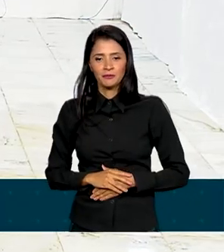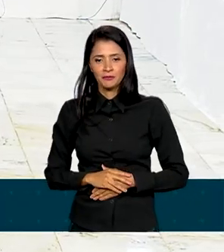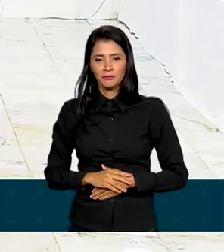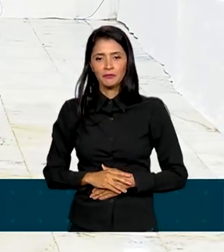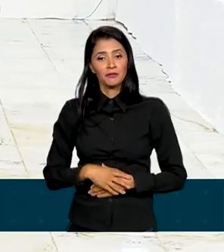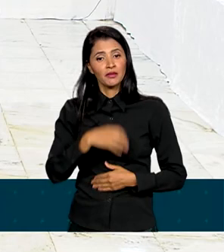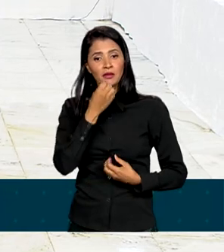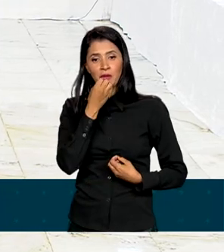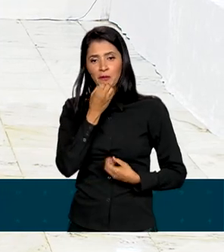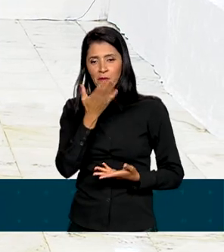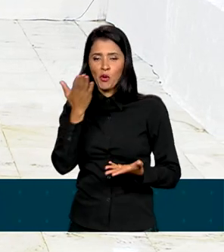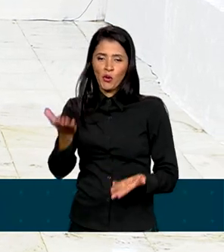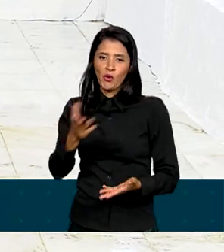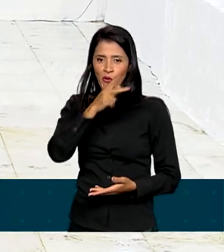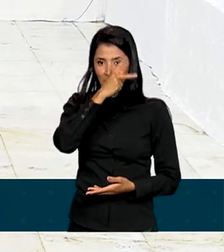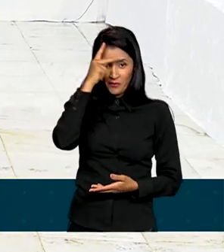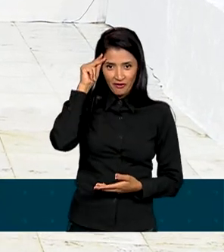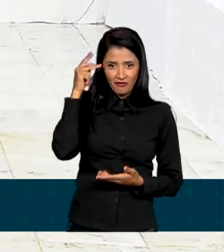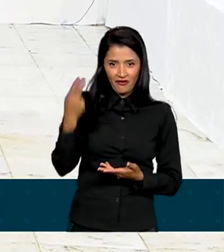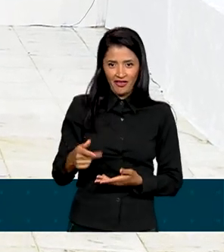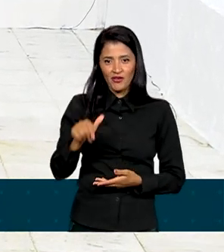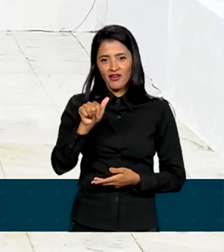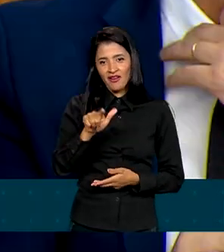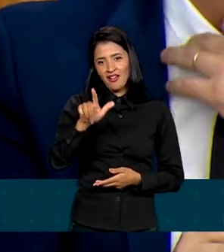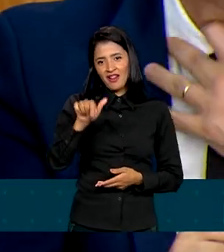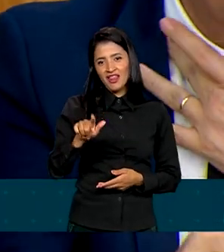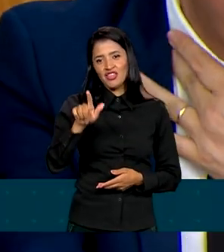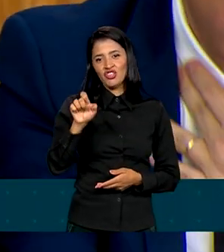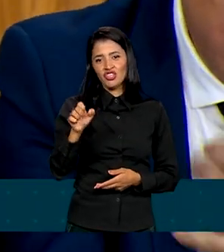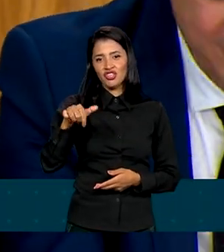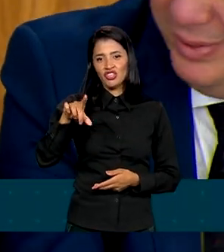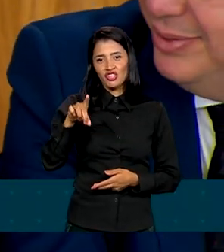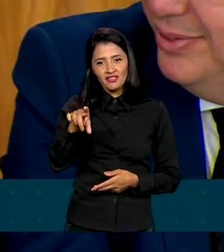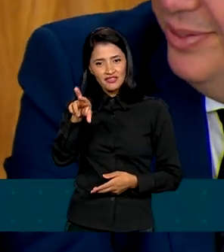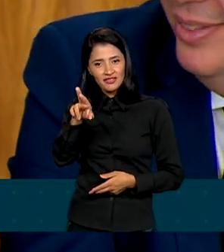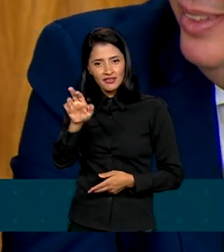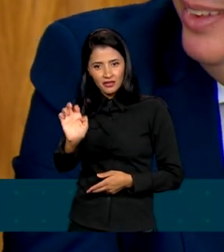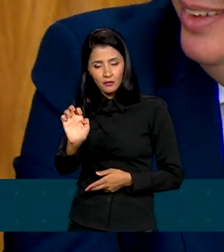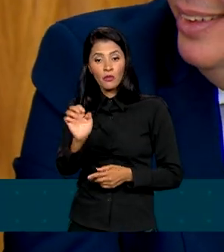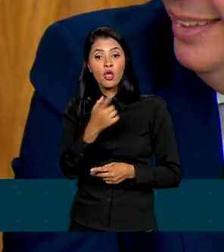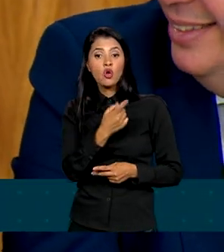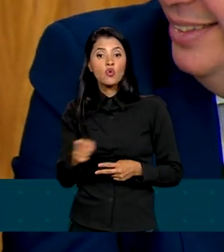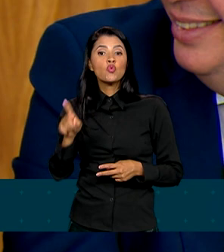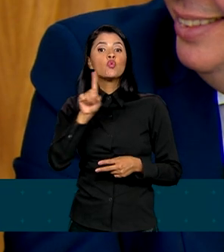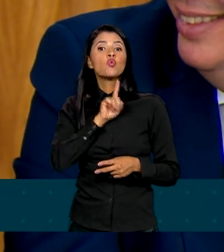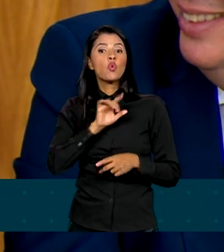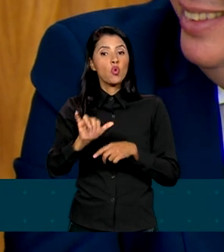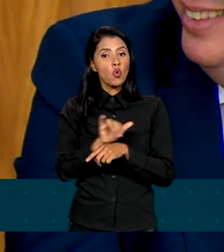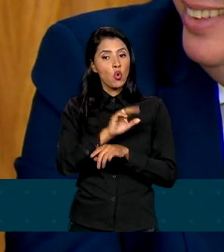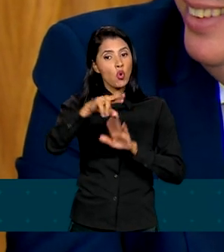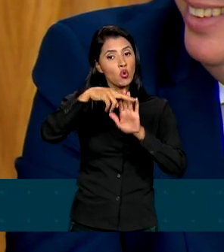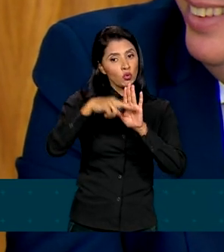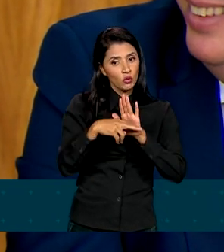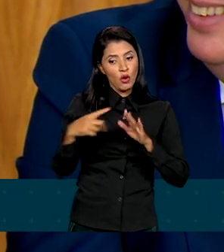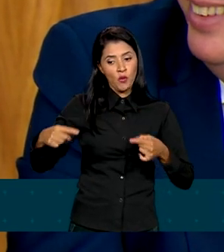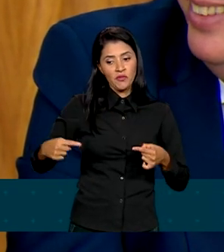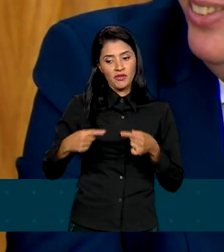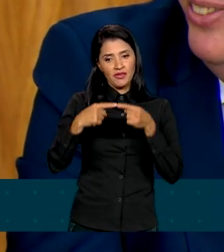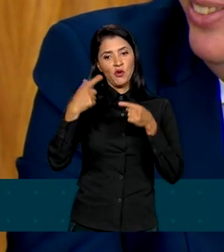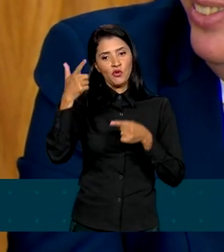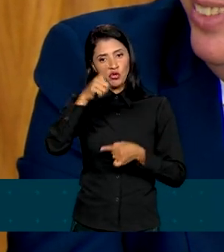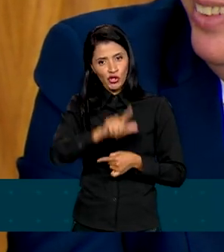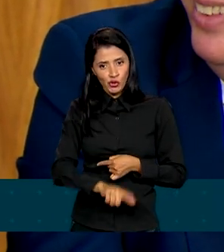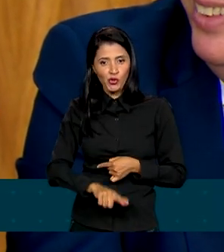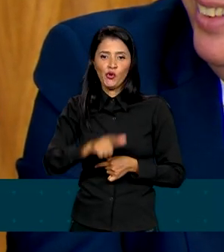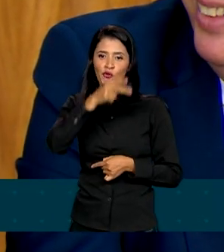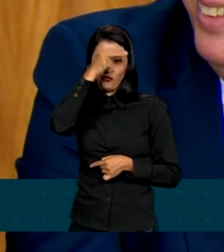bom, prefeito Alexandre Félix. Que o outro critério é uma combinação. Mais uma prefeita pelo mês das